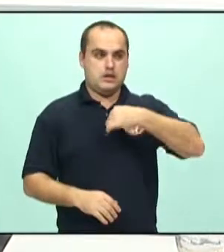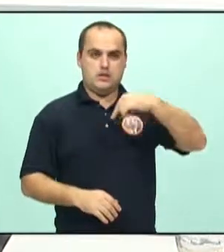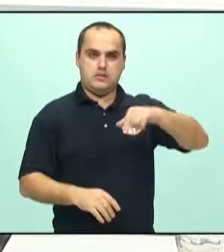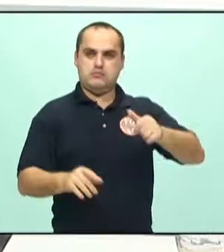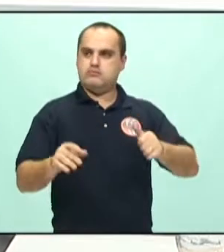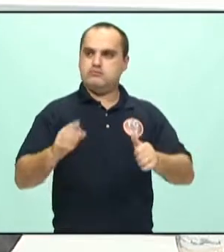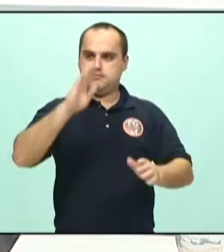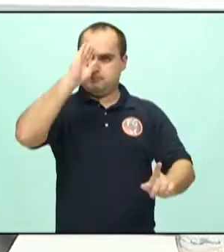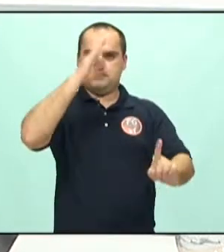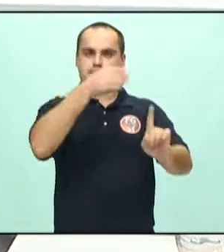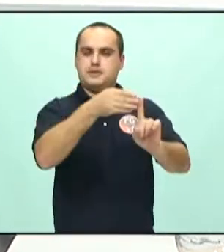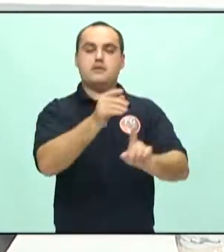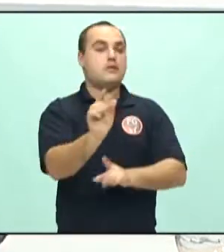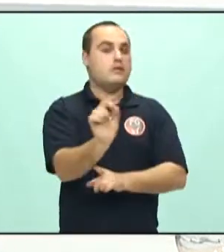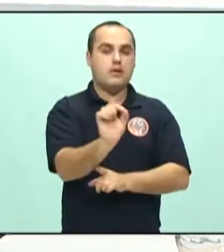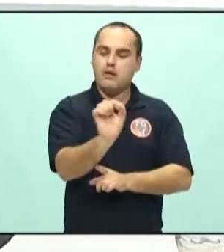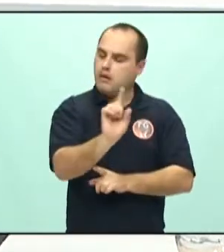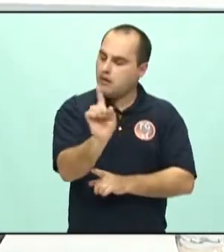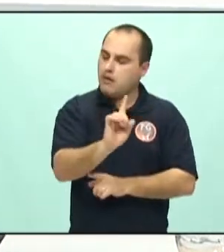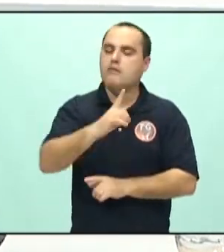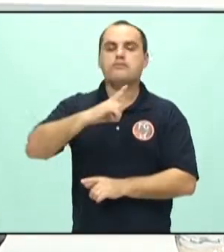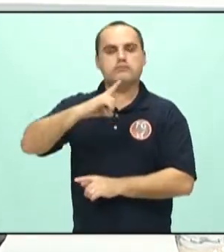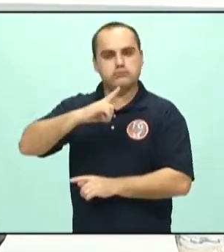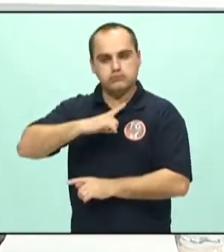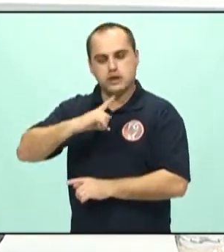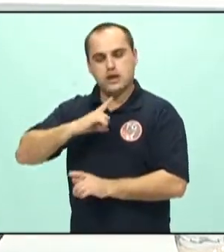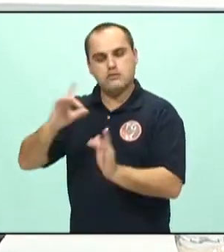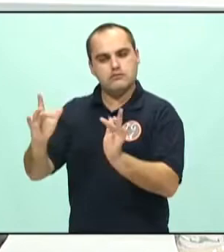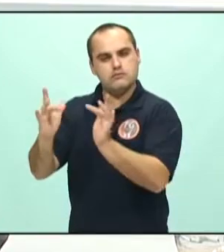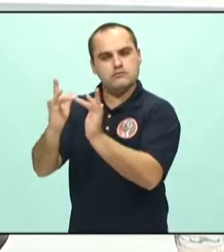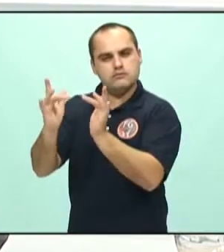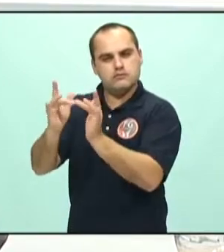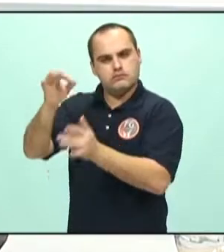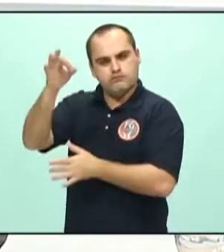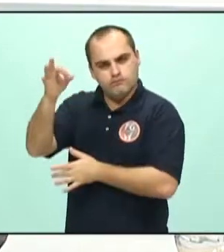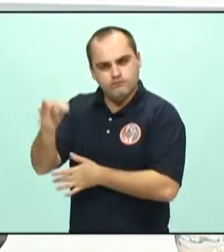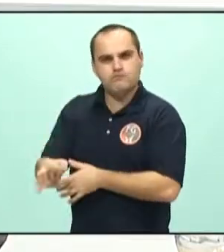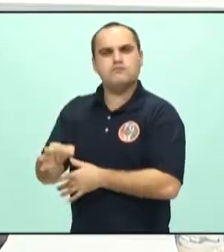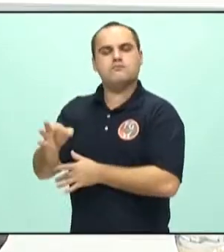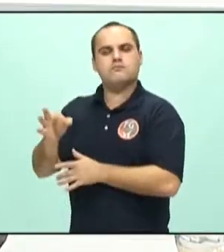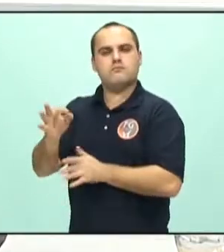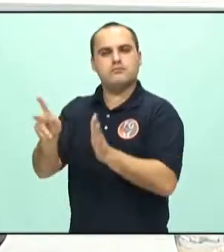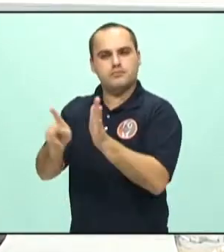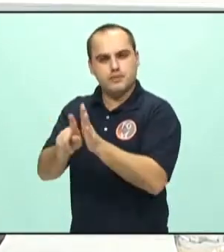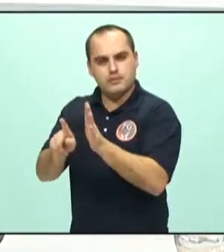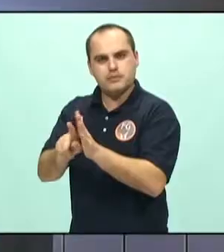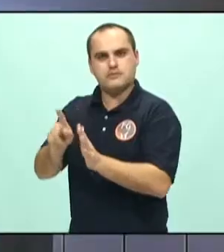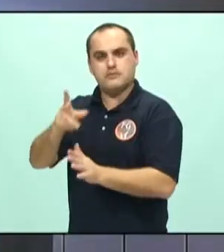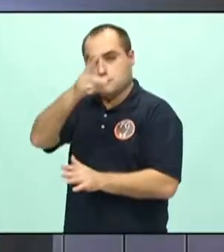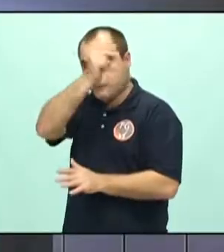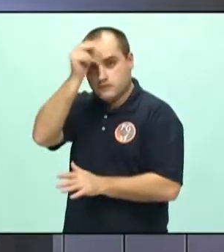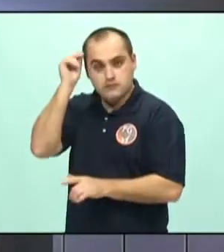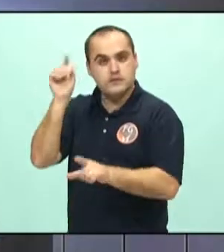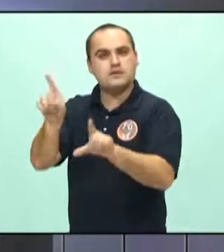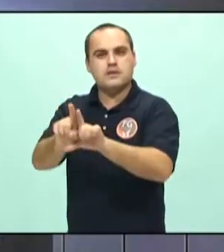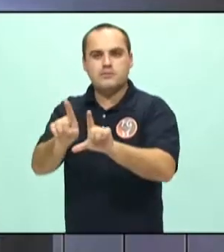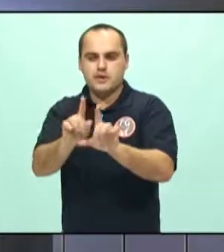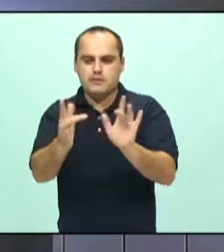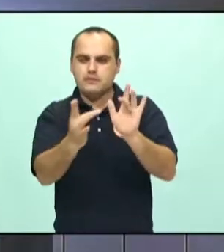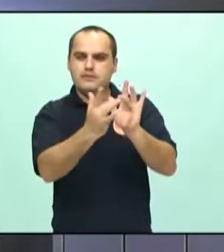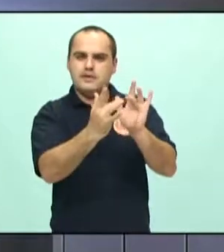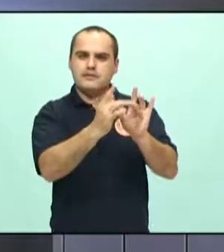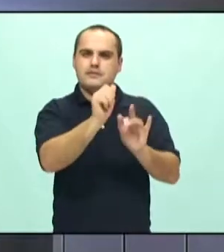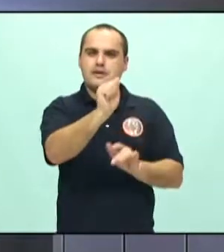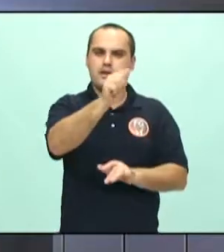relação boa com o poder público e também com a operadora portuária aqui em Itajaí, que é a IPM Terminals. Direção do